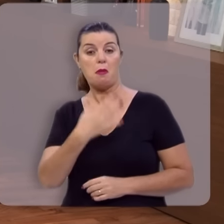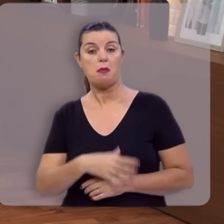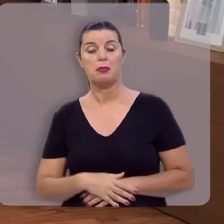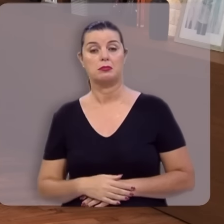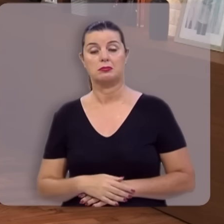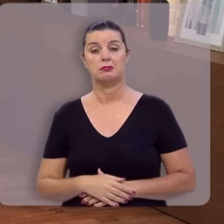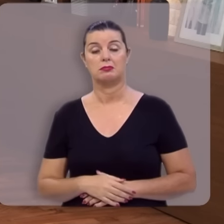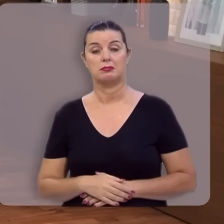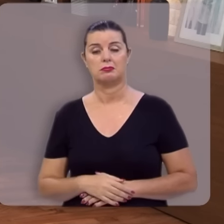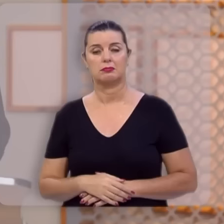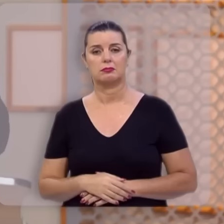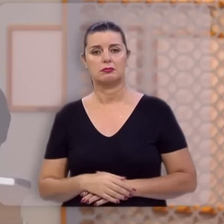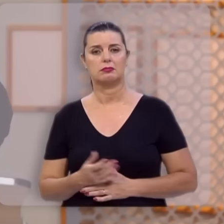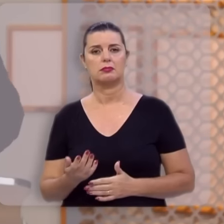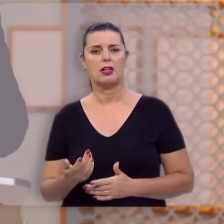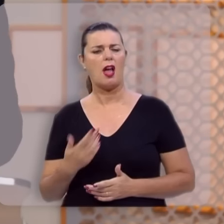lucro.